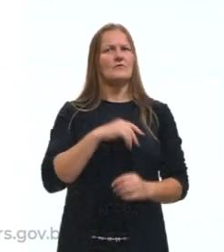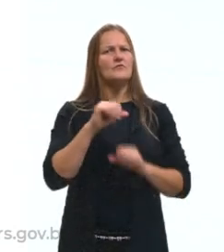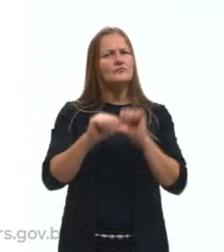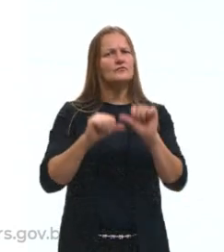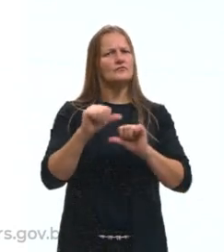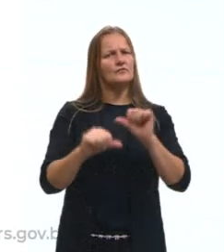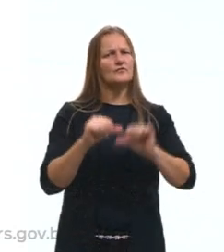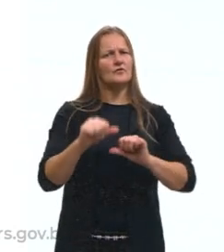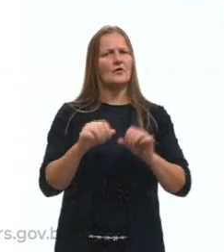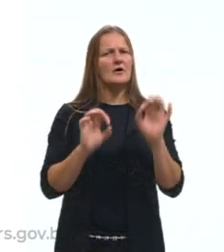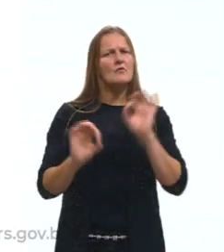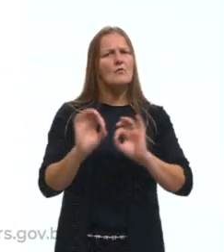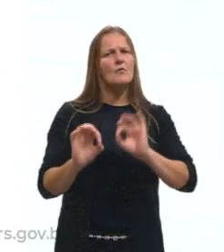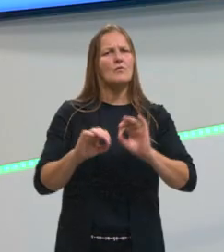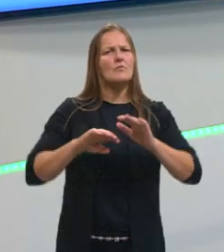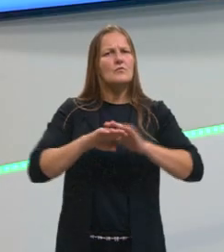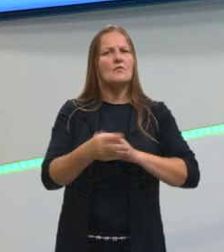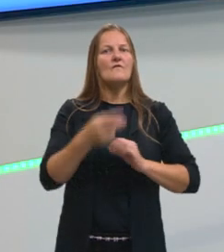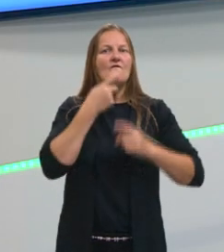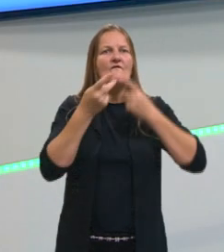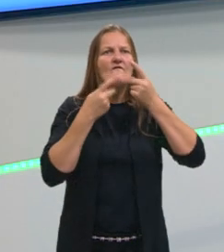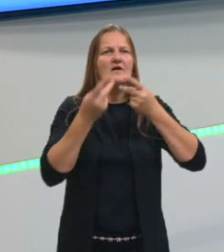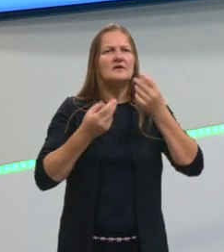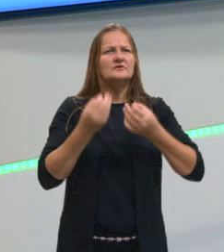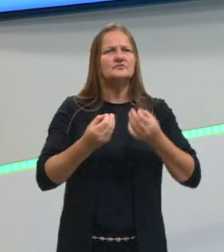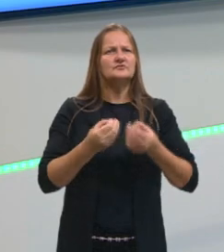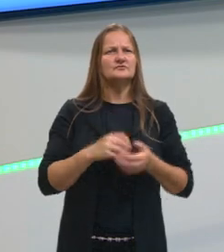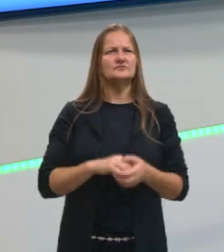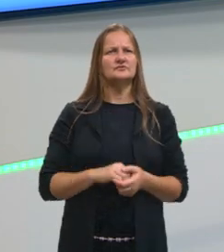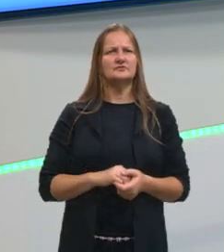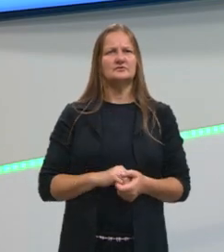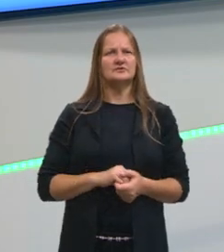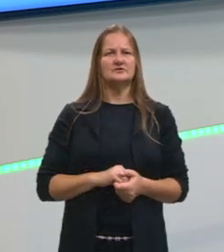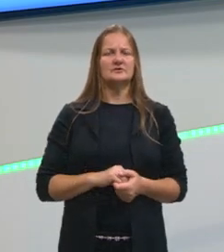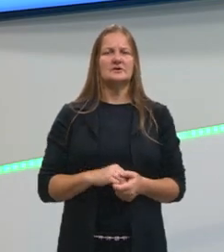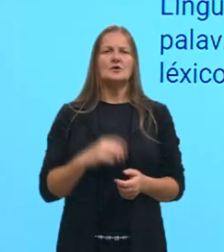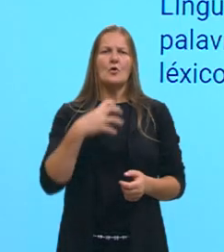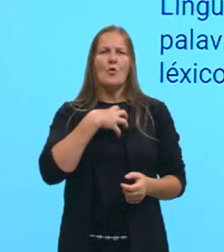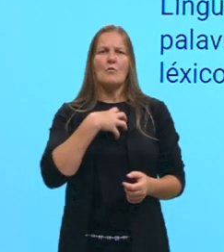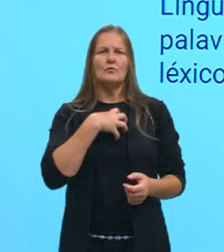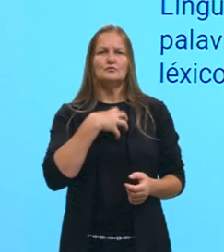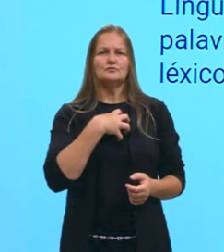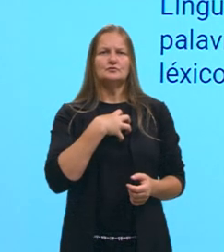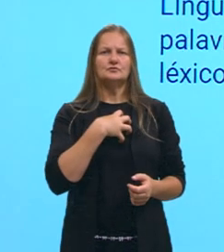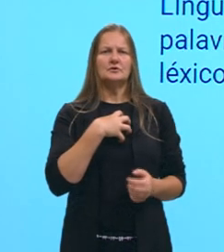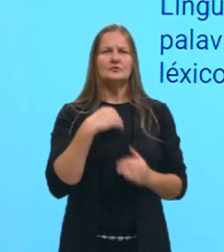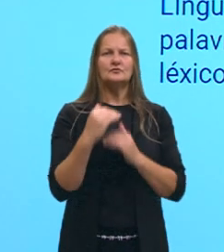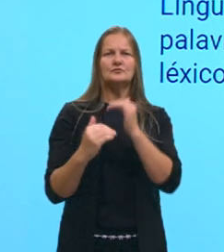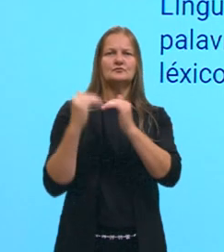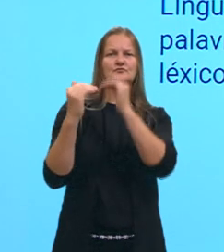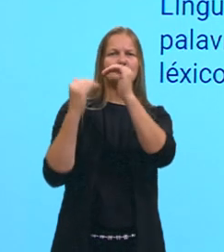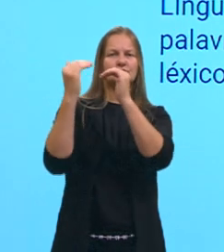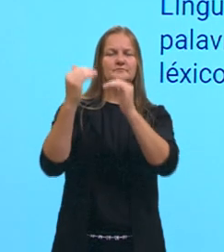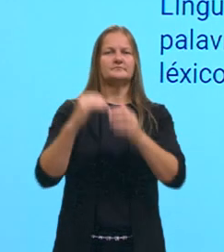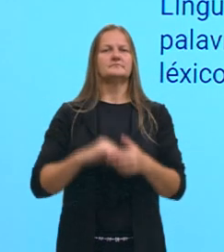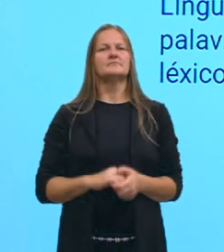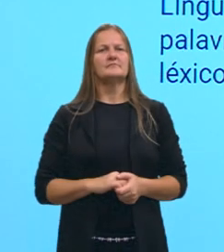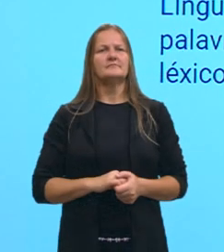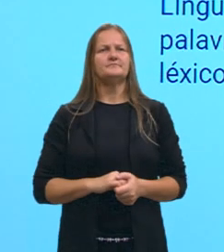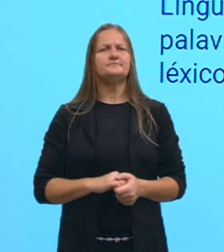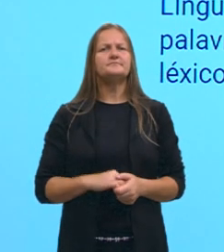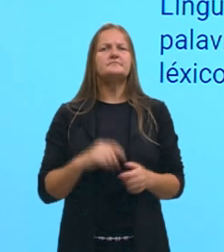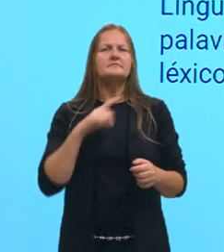é que determina a forma os falantes é que determinam a forma em que deve transcorrer essa língua